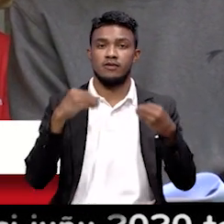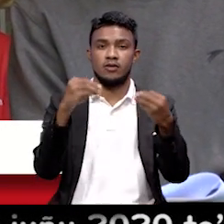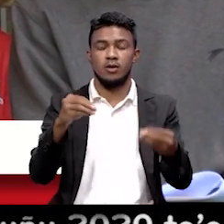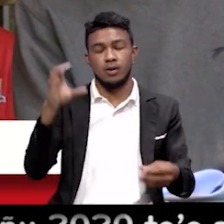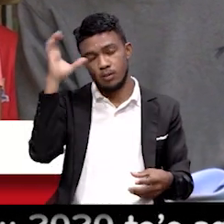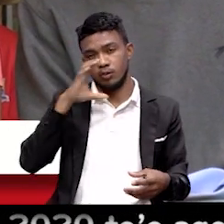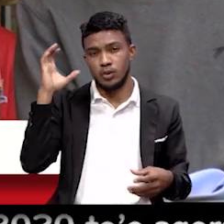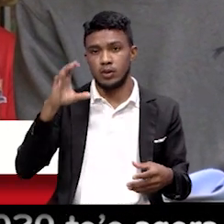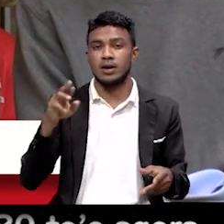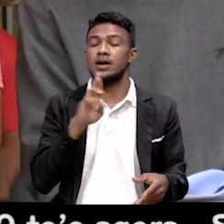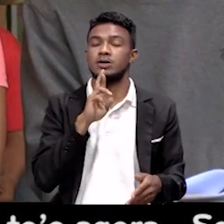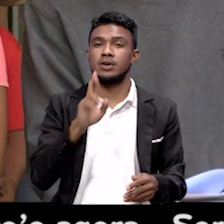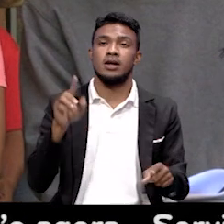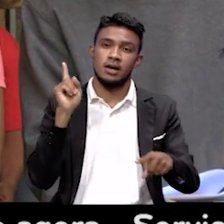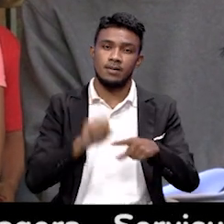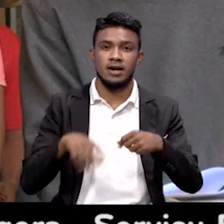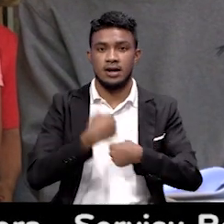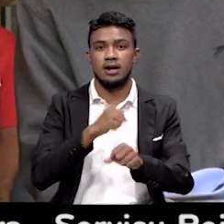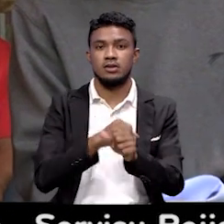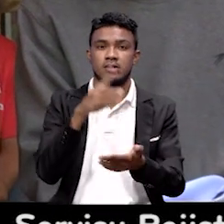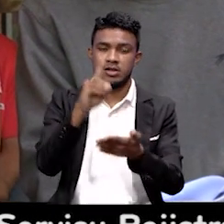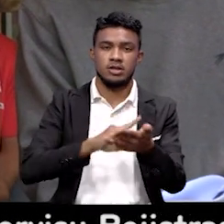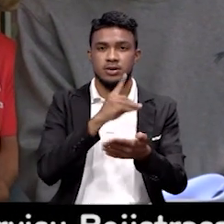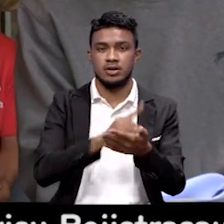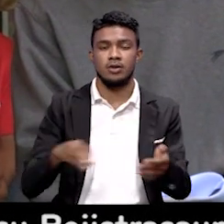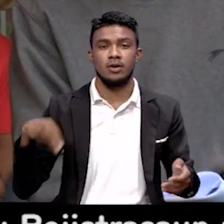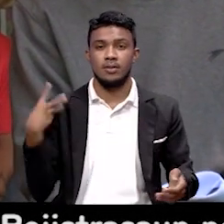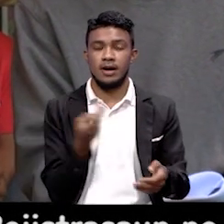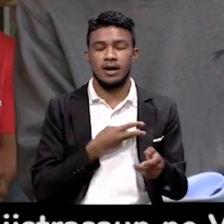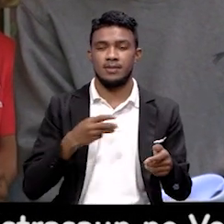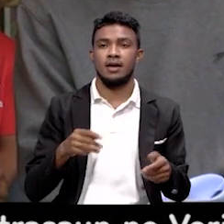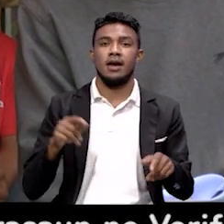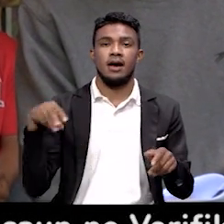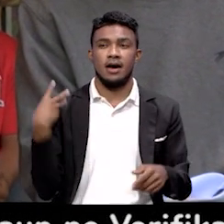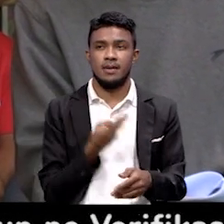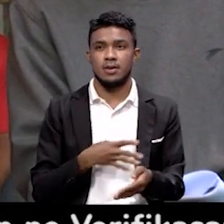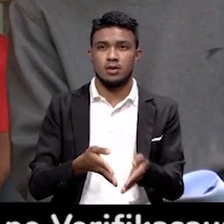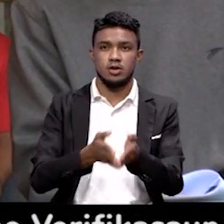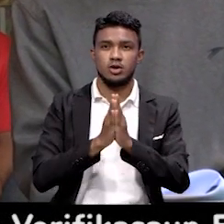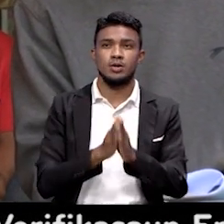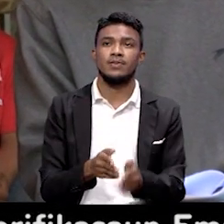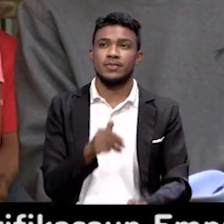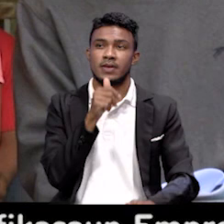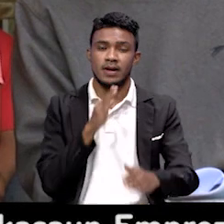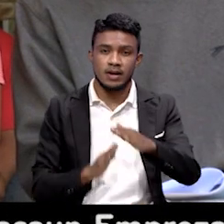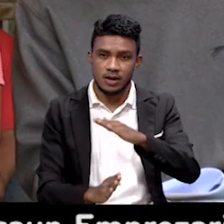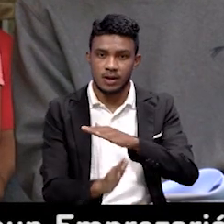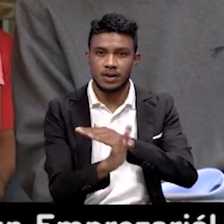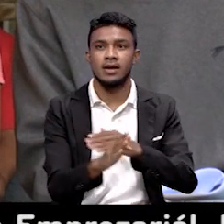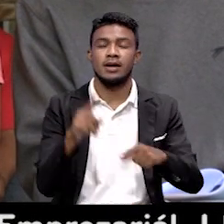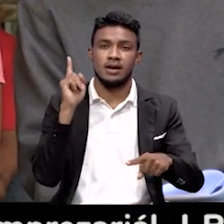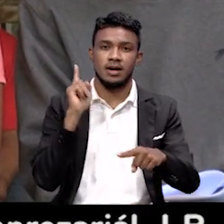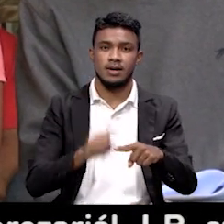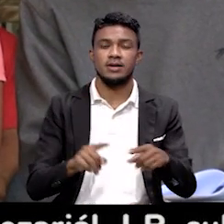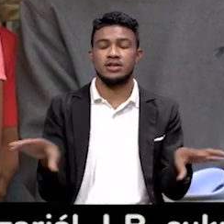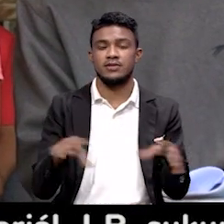equilíbrio, hodila cria discriminação Miami. Ami mos husu haraikan ba CCLN, atu coopera ho